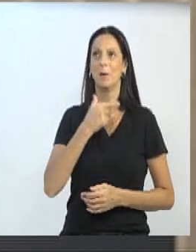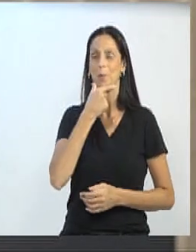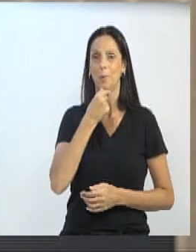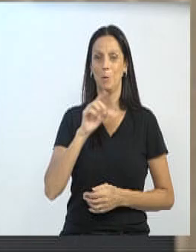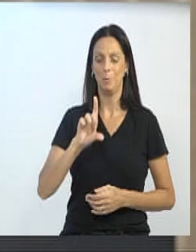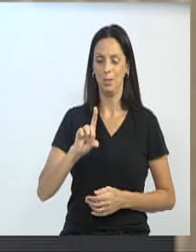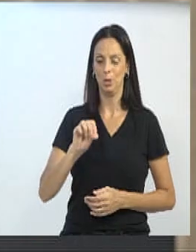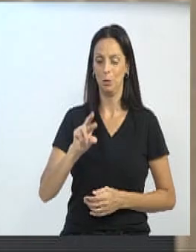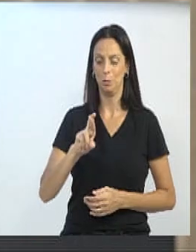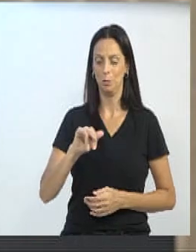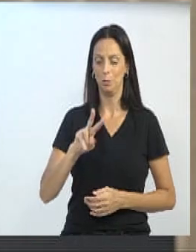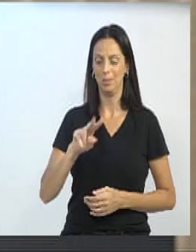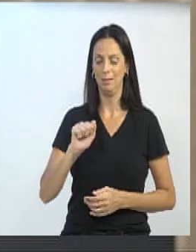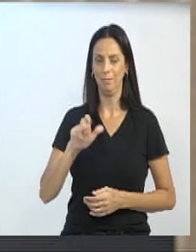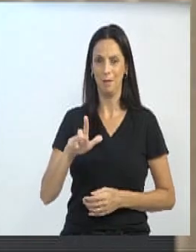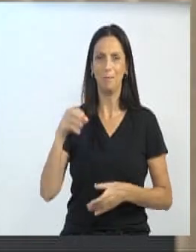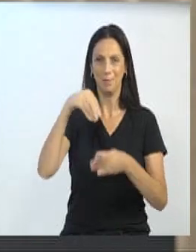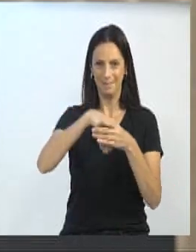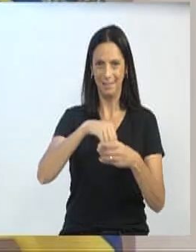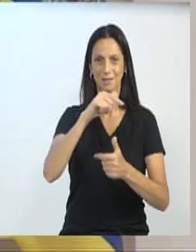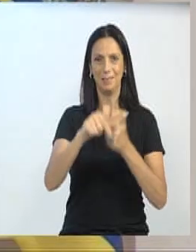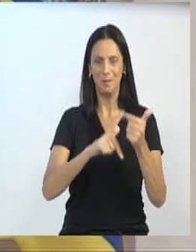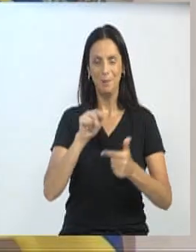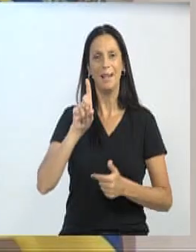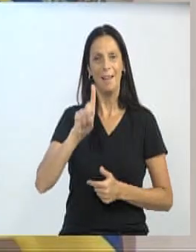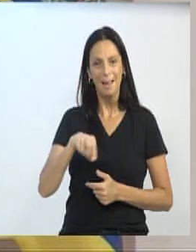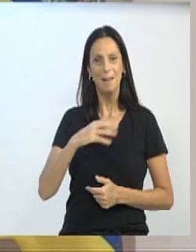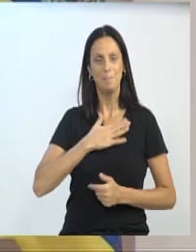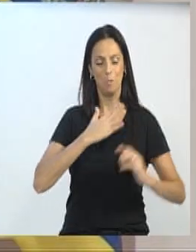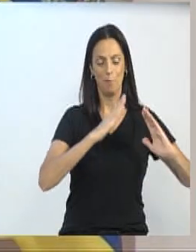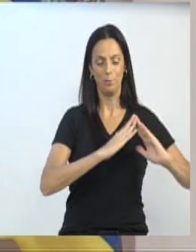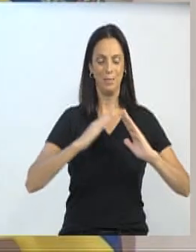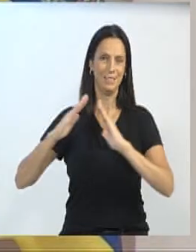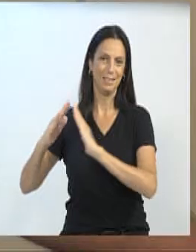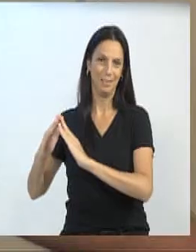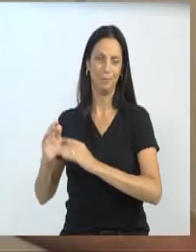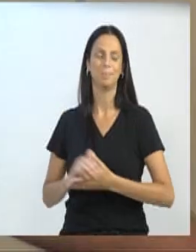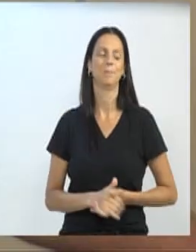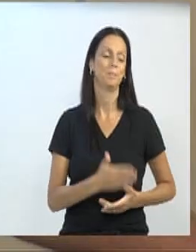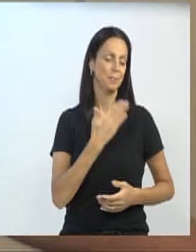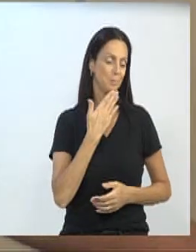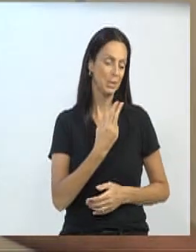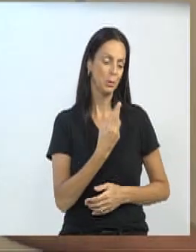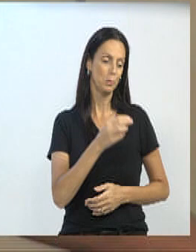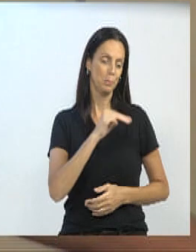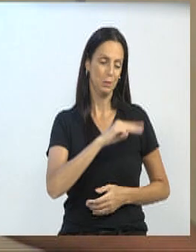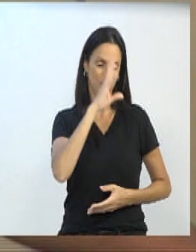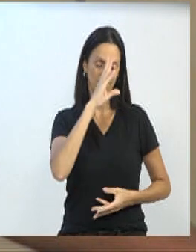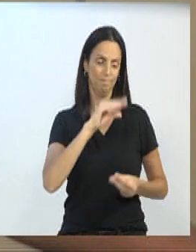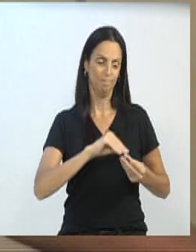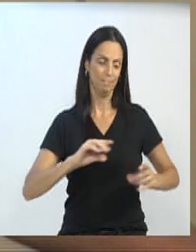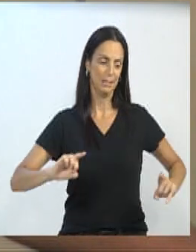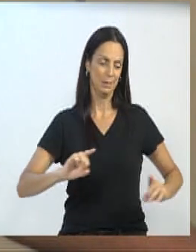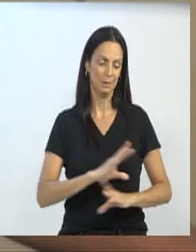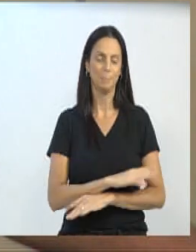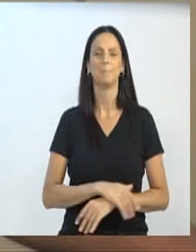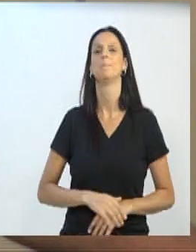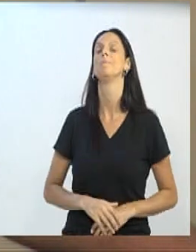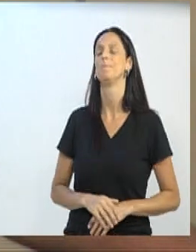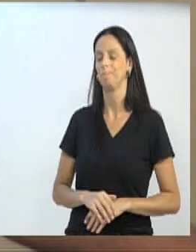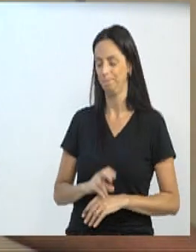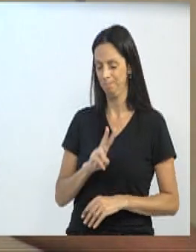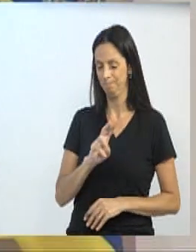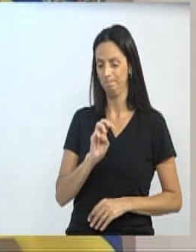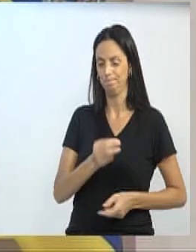minha residência Parabéns professor Gilson Presidente dois minutinhos para concluir eu aconselho Mais dois minutos e devolve os trabalhos ao